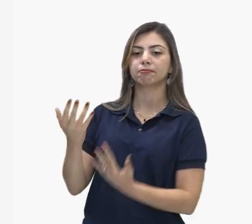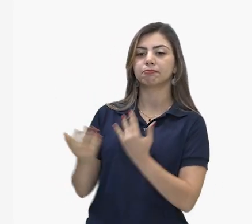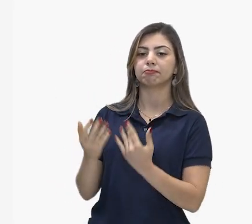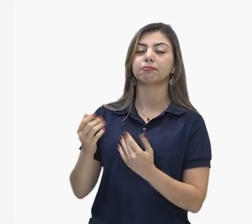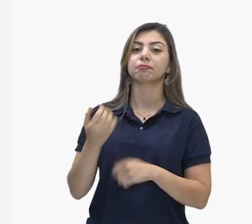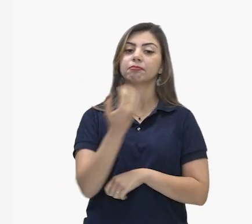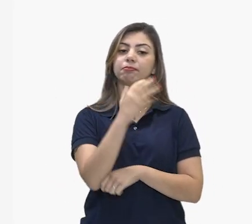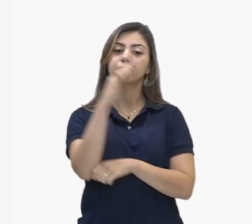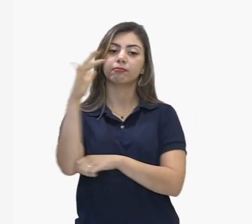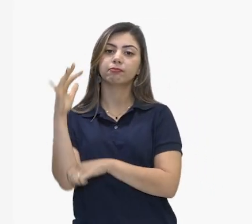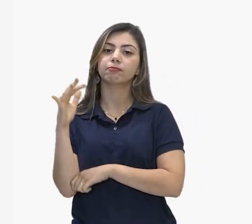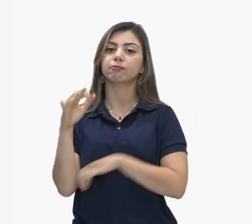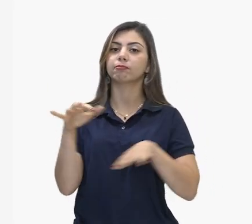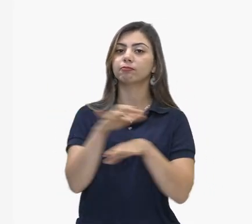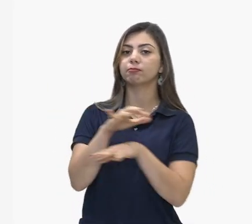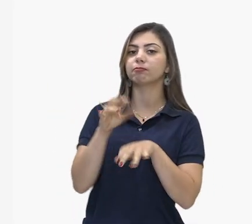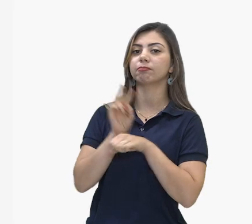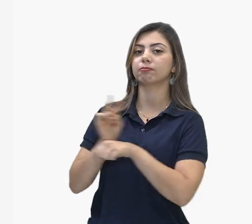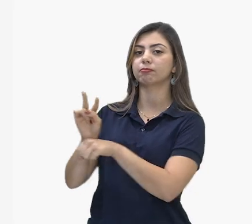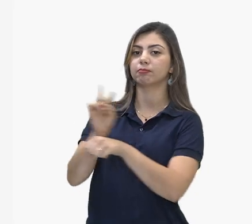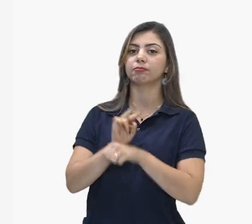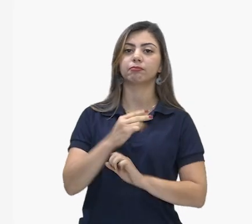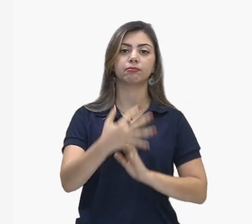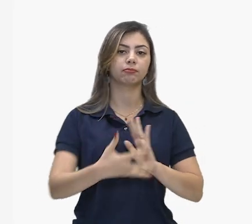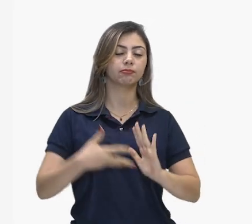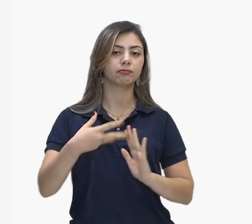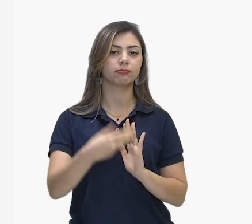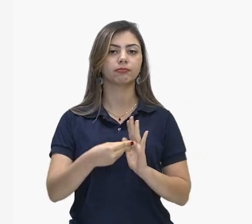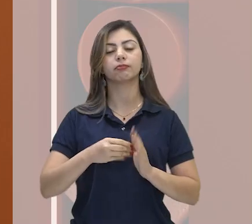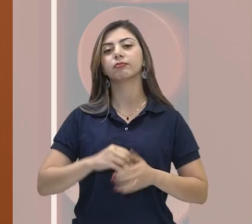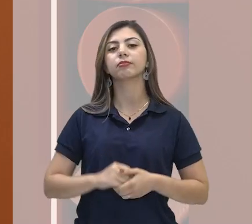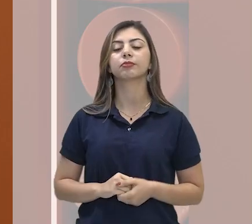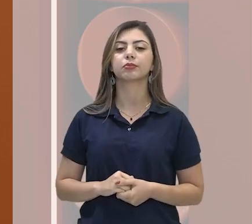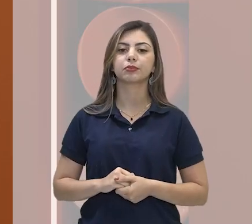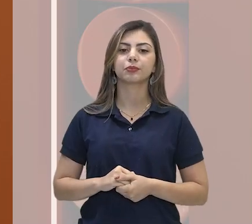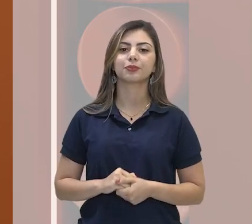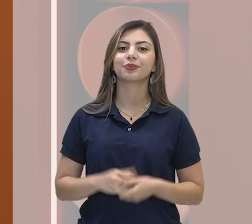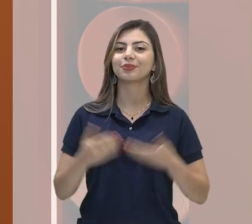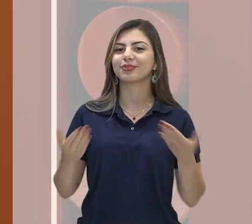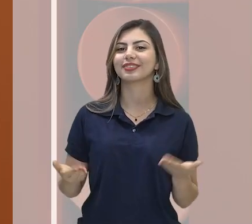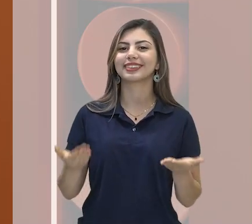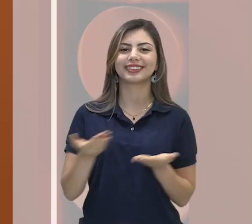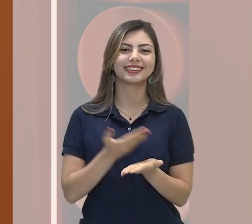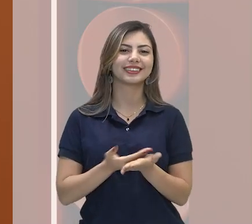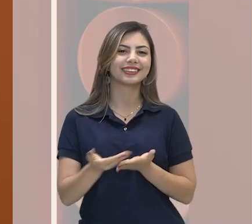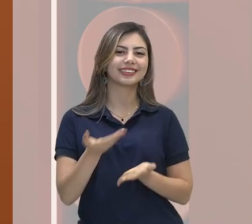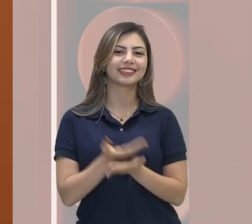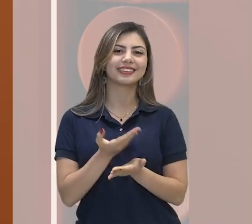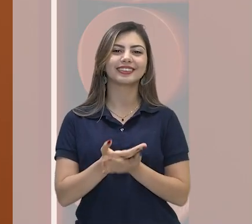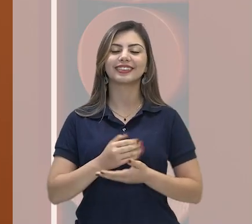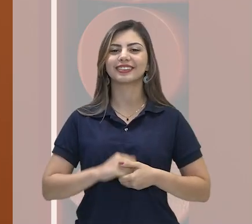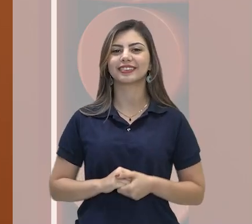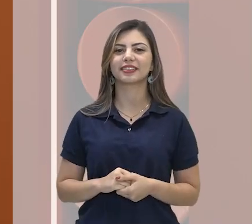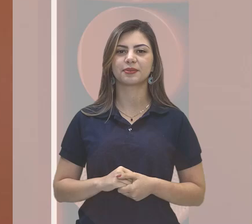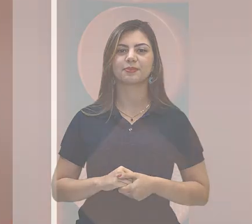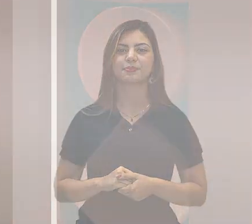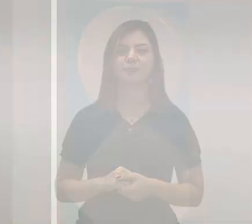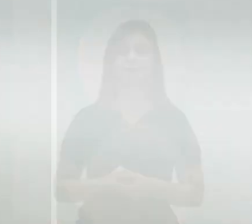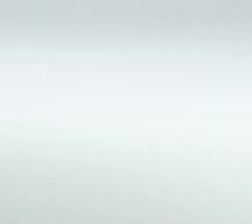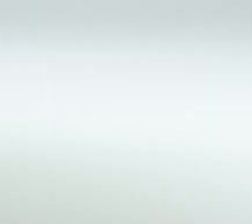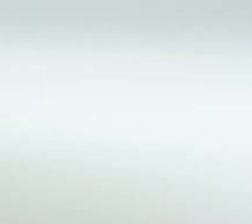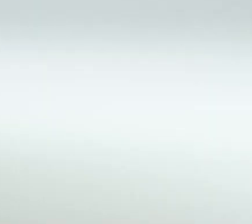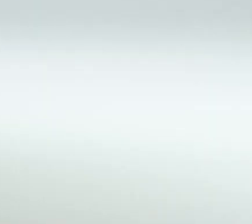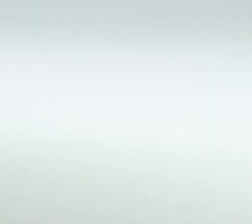queimadas e preservação ambiental do bioma da Amazônia. Então, vamos lá dar início à nossa aula.